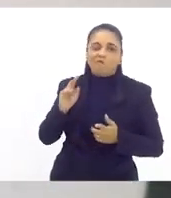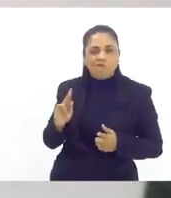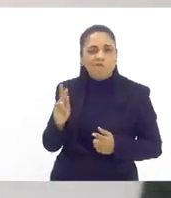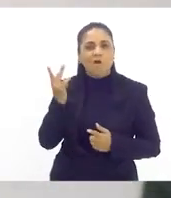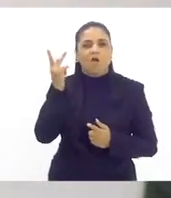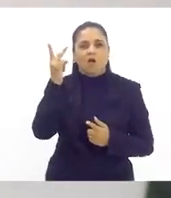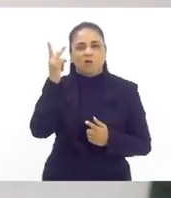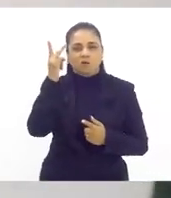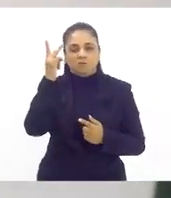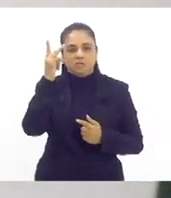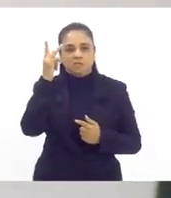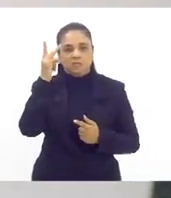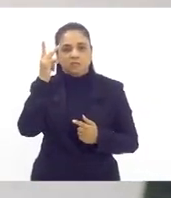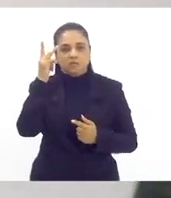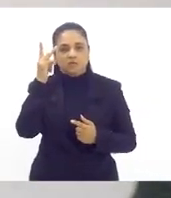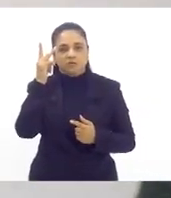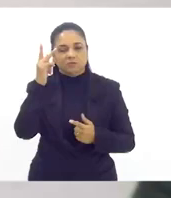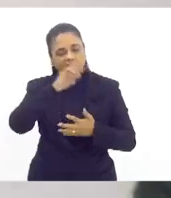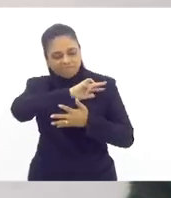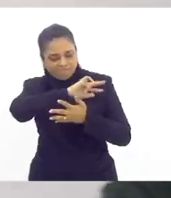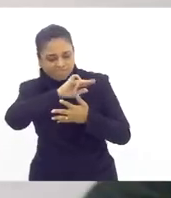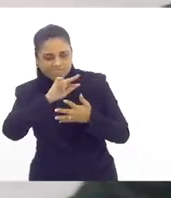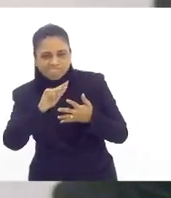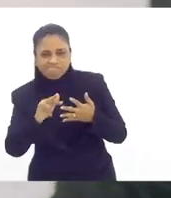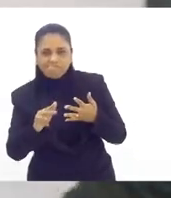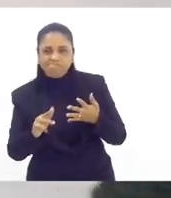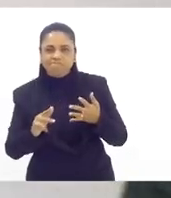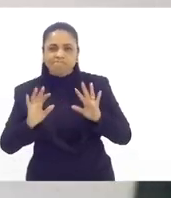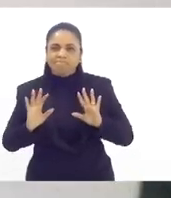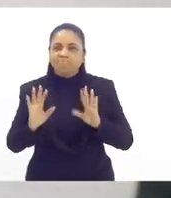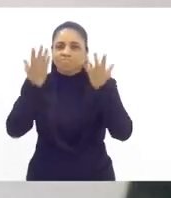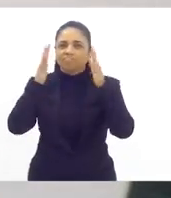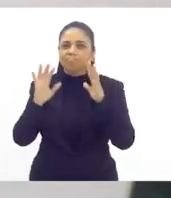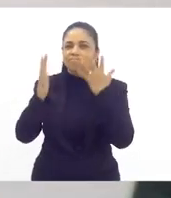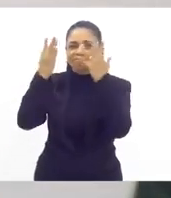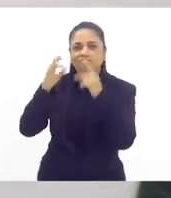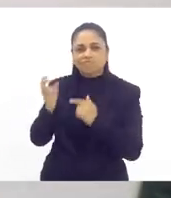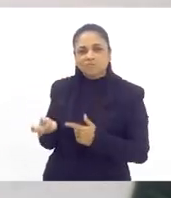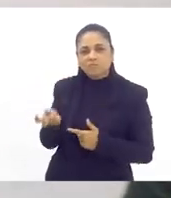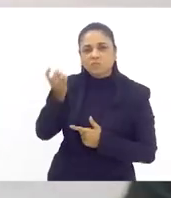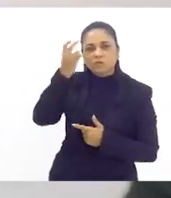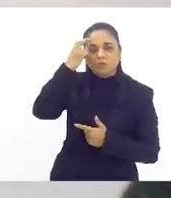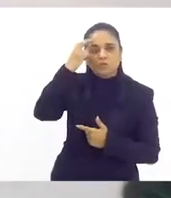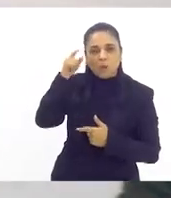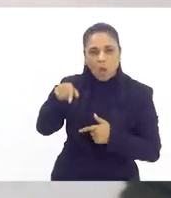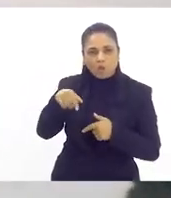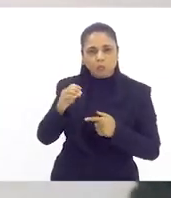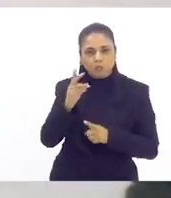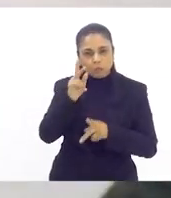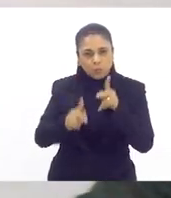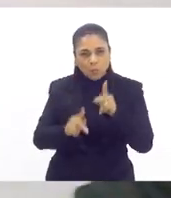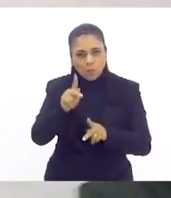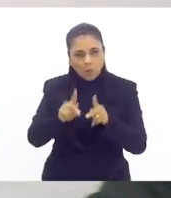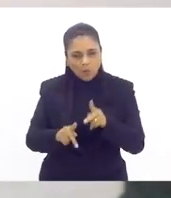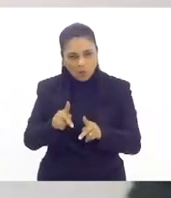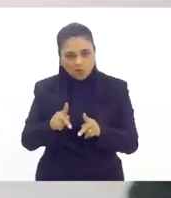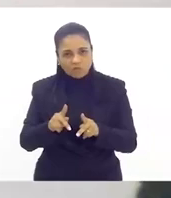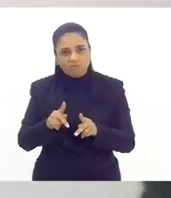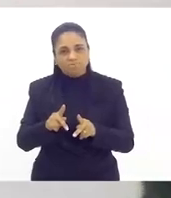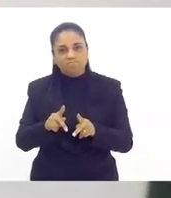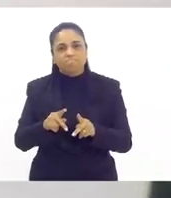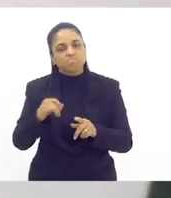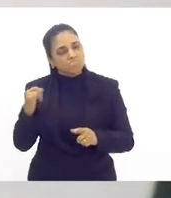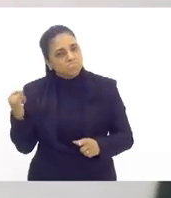valorização das mais diversas manifestações culturais do nosso povo isso é